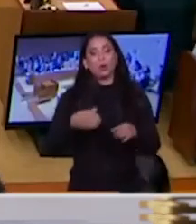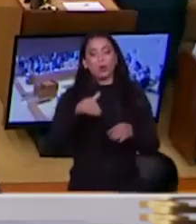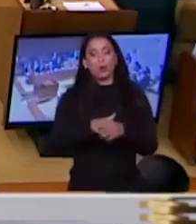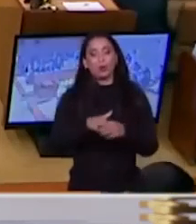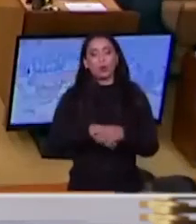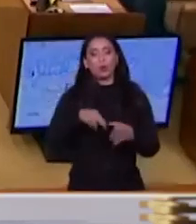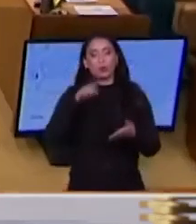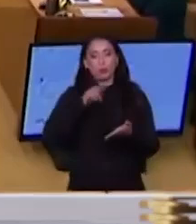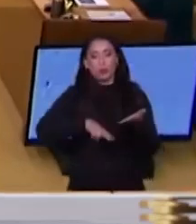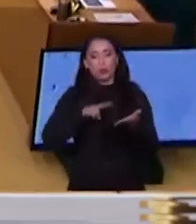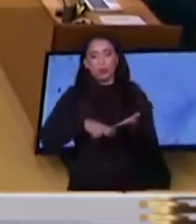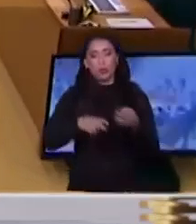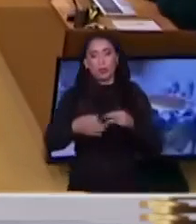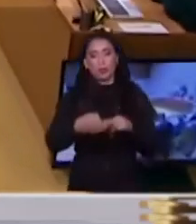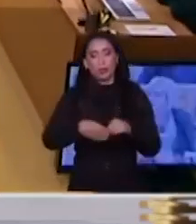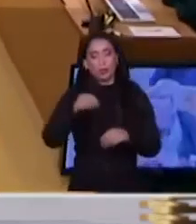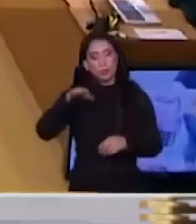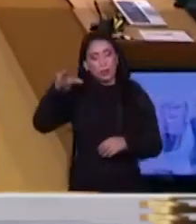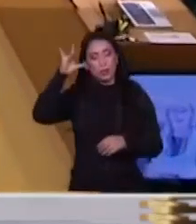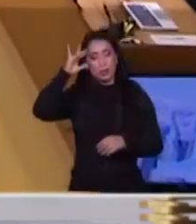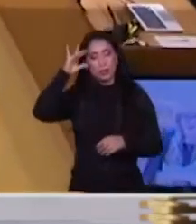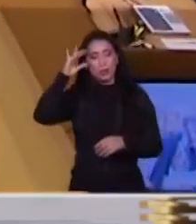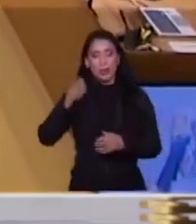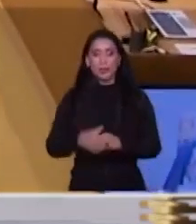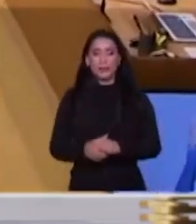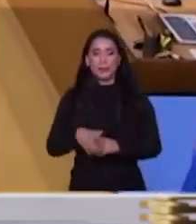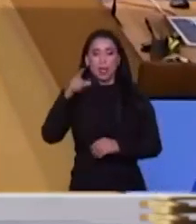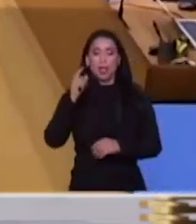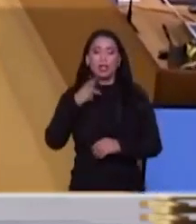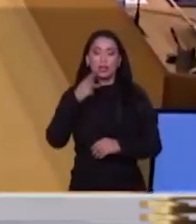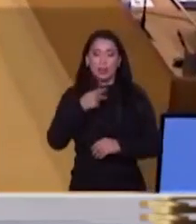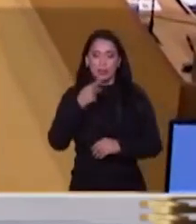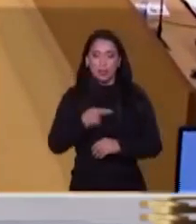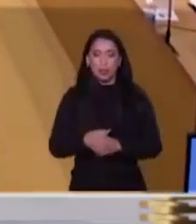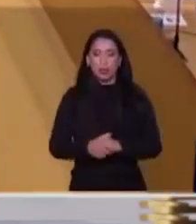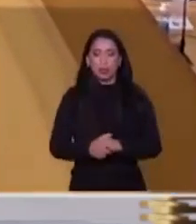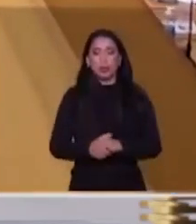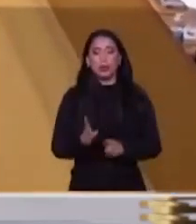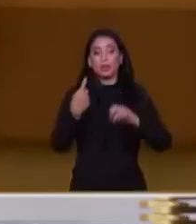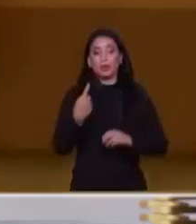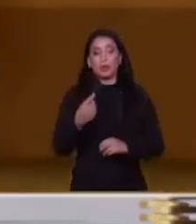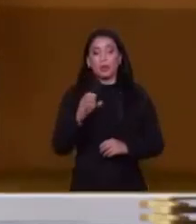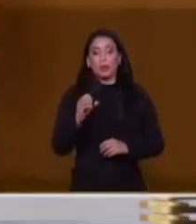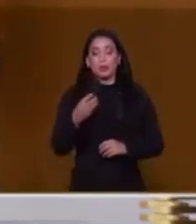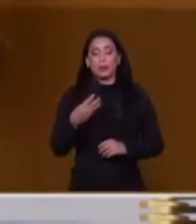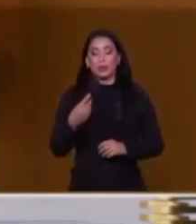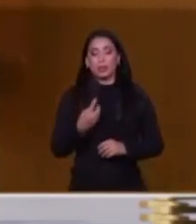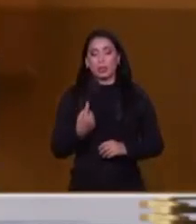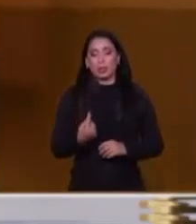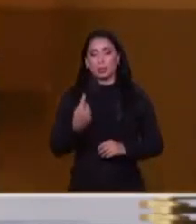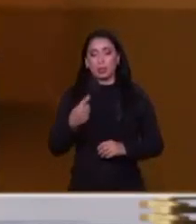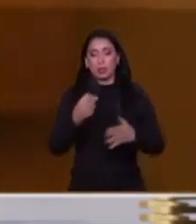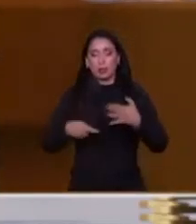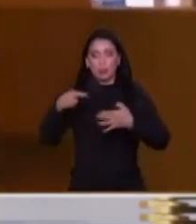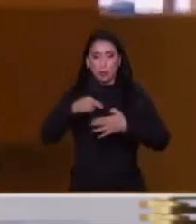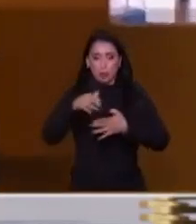É necessária tanta judicialização sobre atos legislativos? Os partidos políticos, principalmente, têm levado a